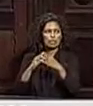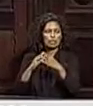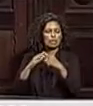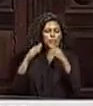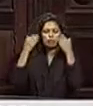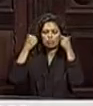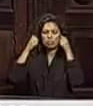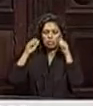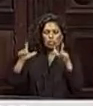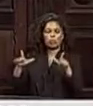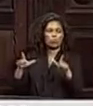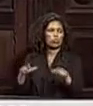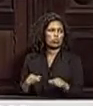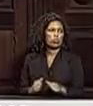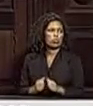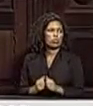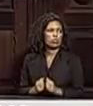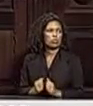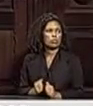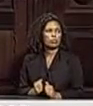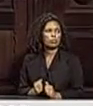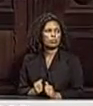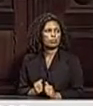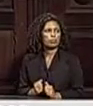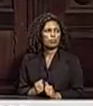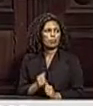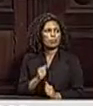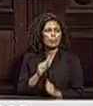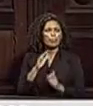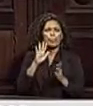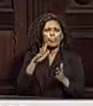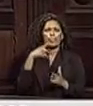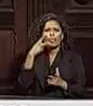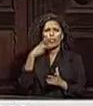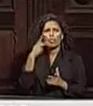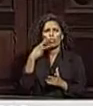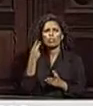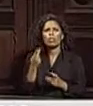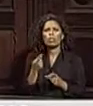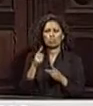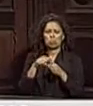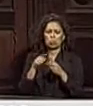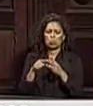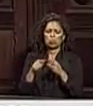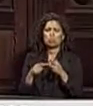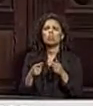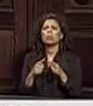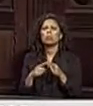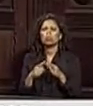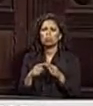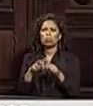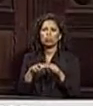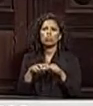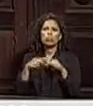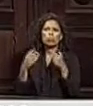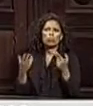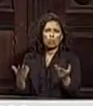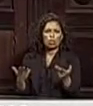apenas muito parcialmente. Por que que quis fazer essas preliminares? Porque a